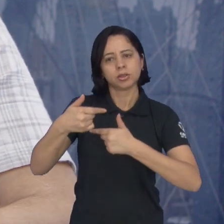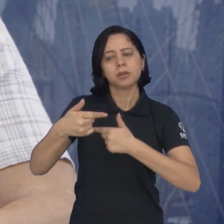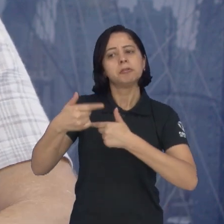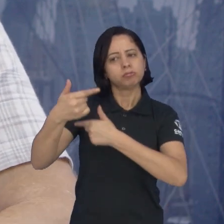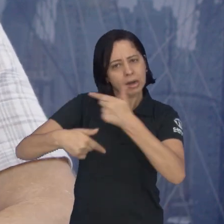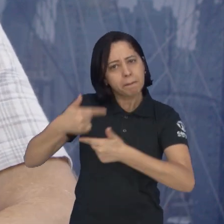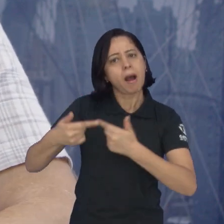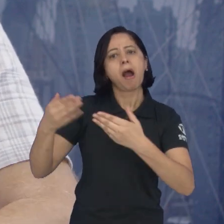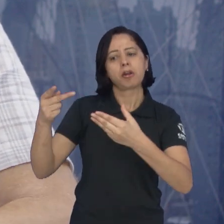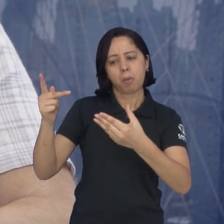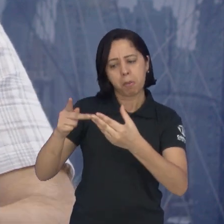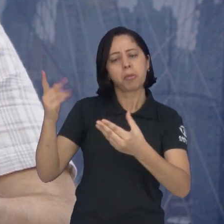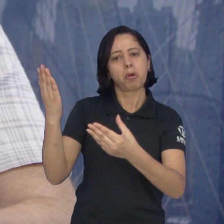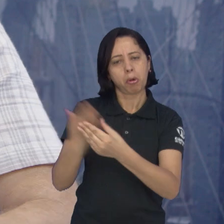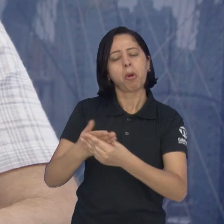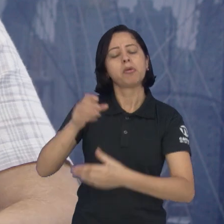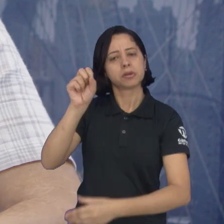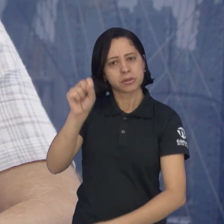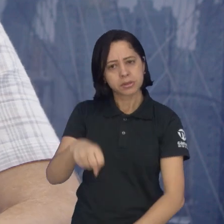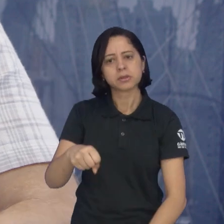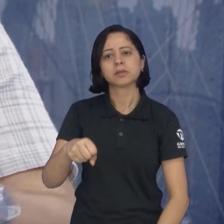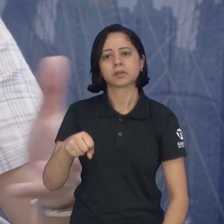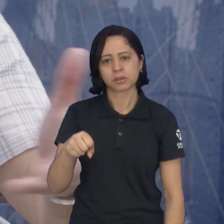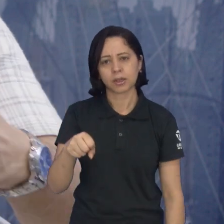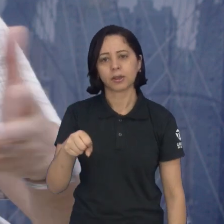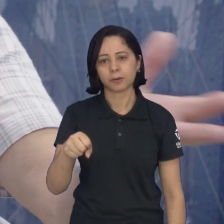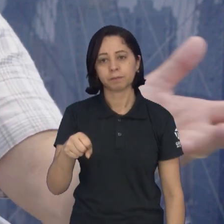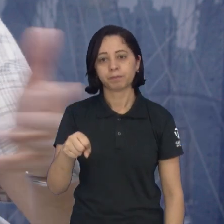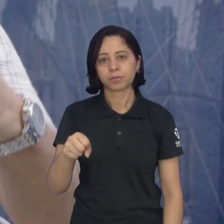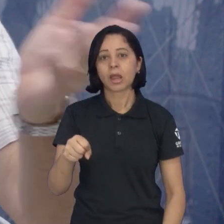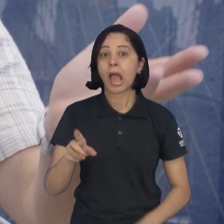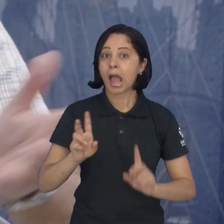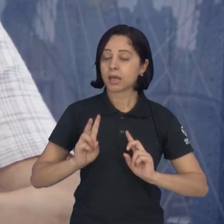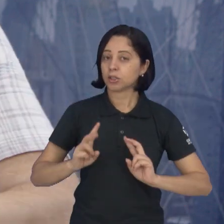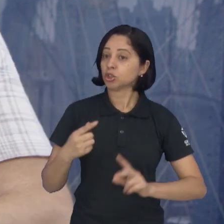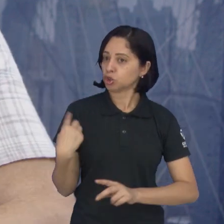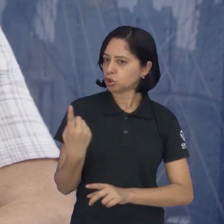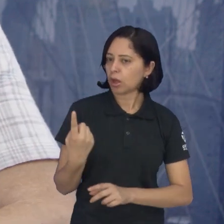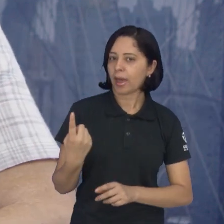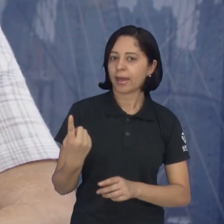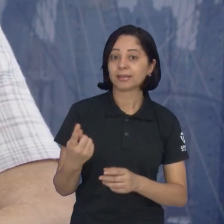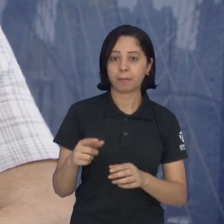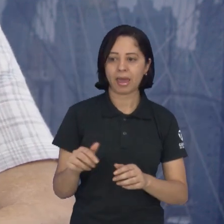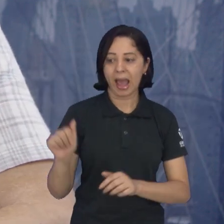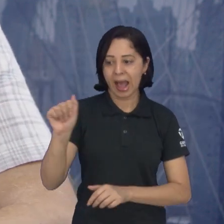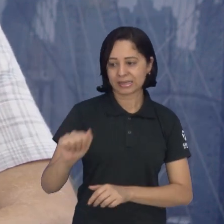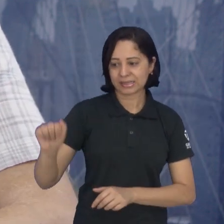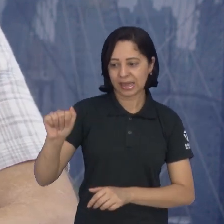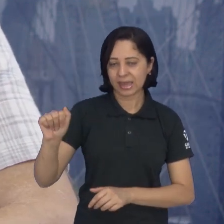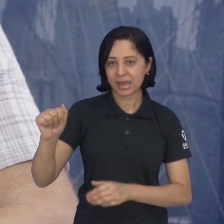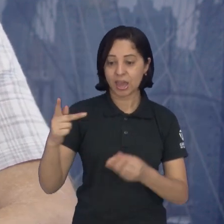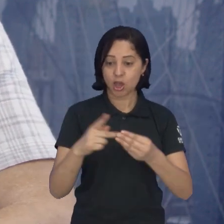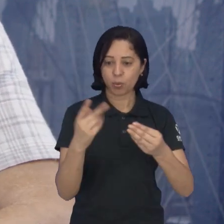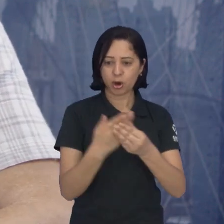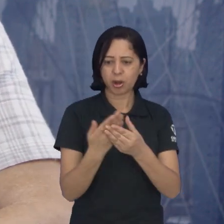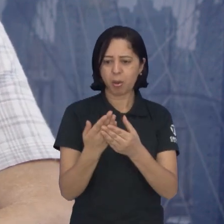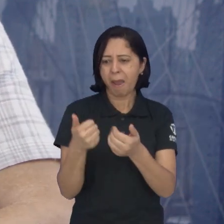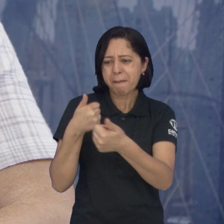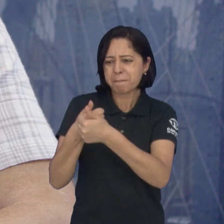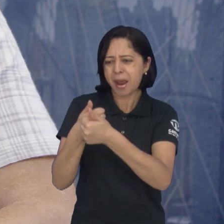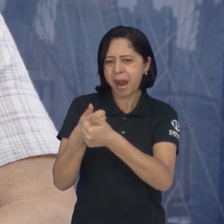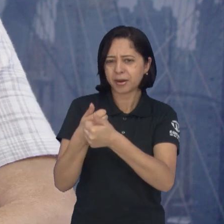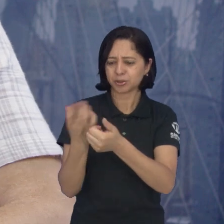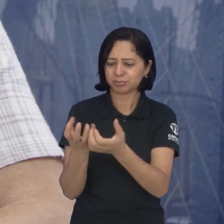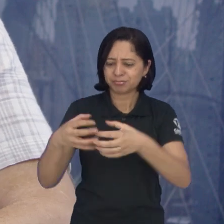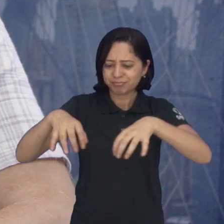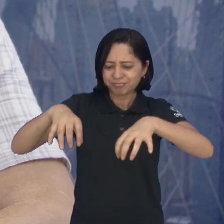Temos sim um posicionamento não só, somos próximos fisicamente também, né, a CI aqui no centro da cidade, e a gente acha